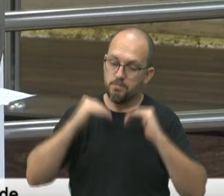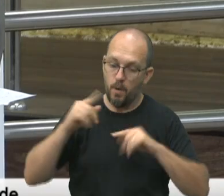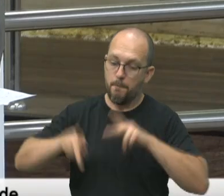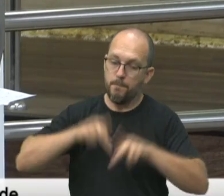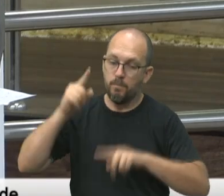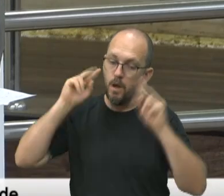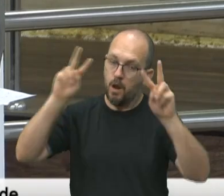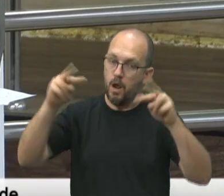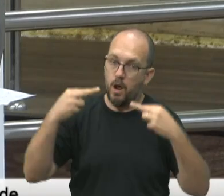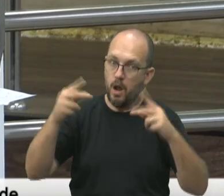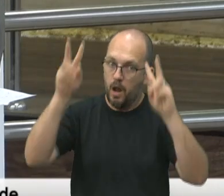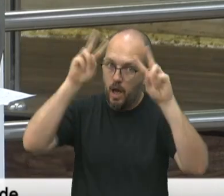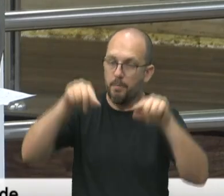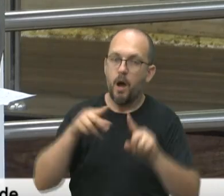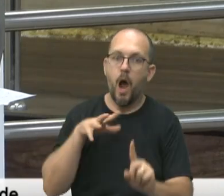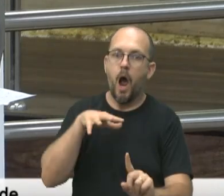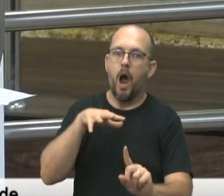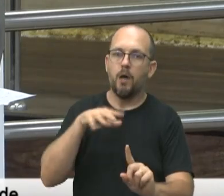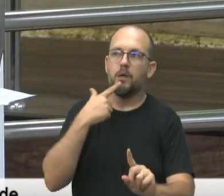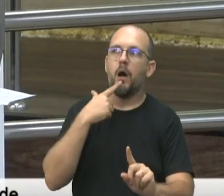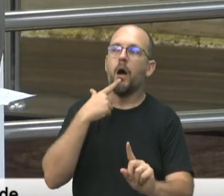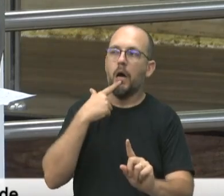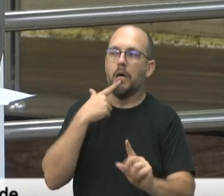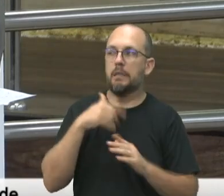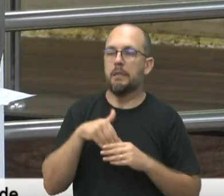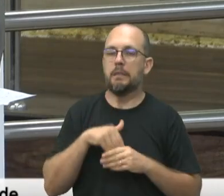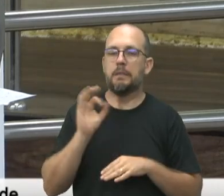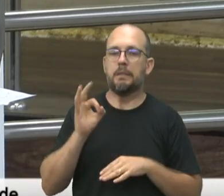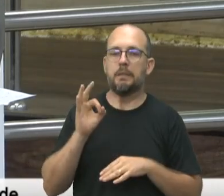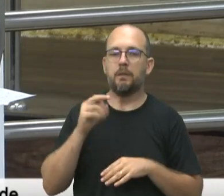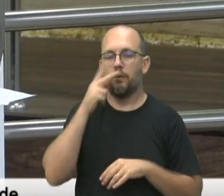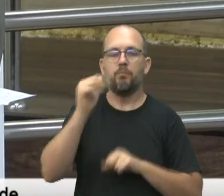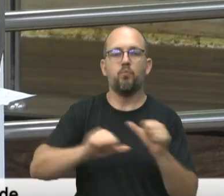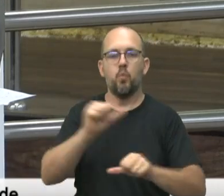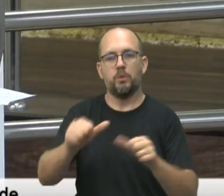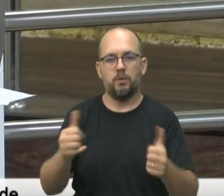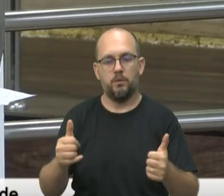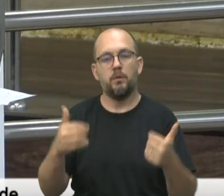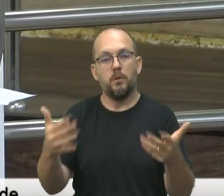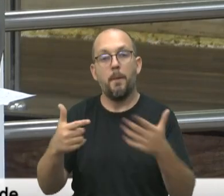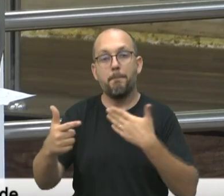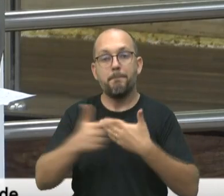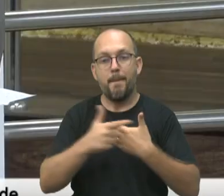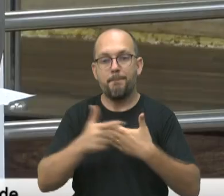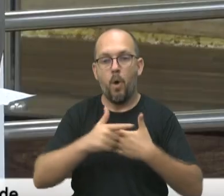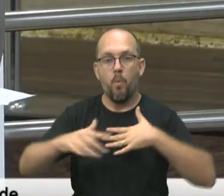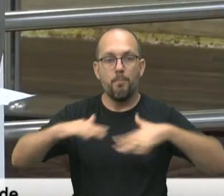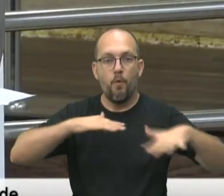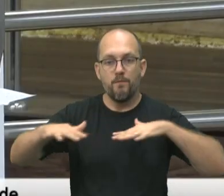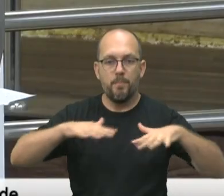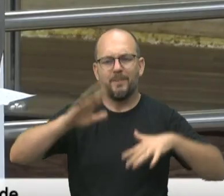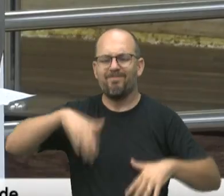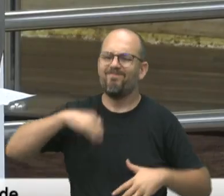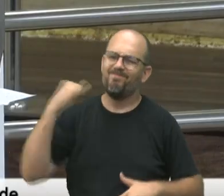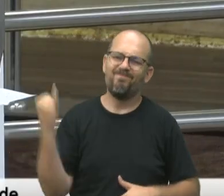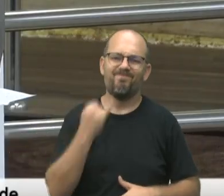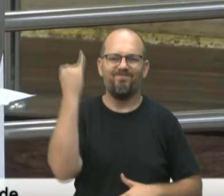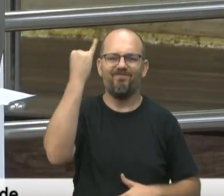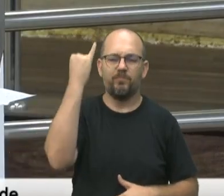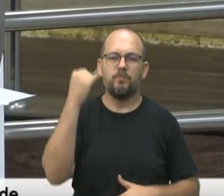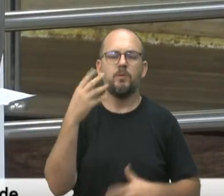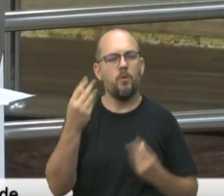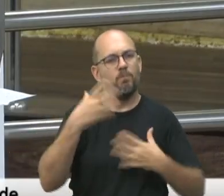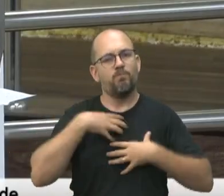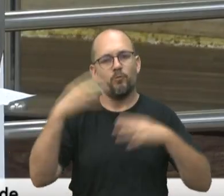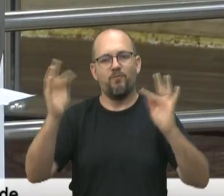devem representar, as coisas mudam. Então, o papel do nosso movimento é muito grande. Eu fico feliz